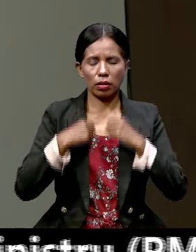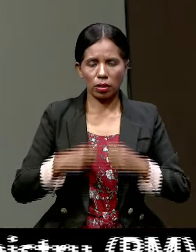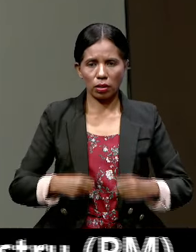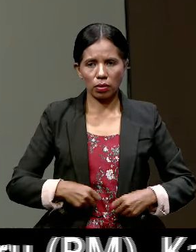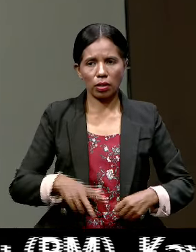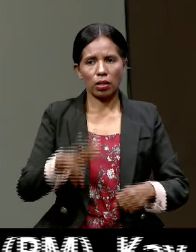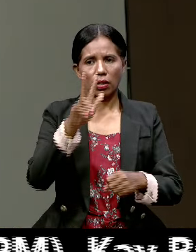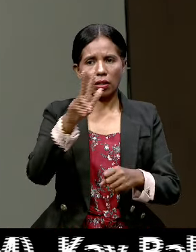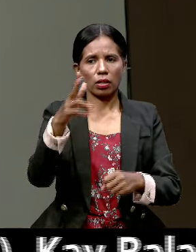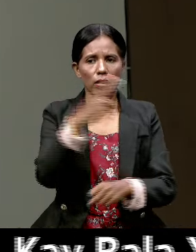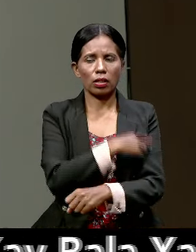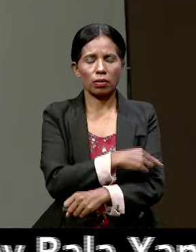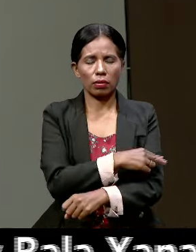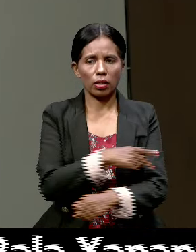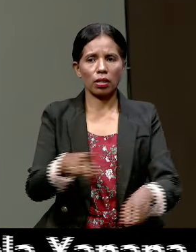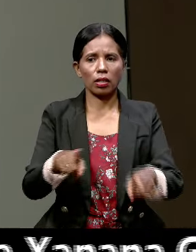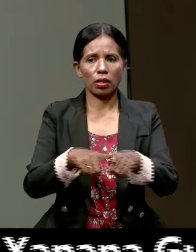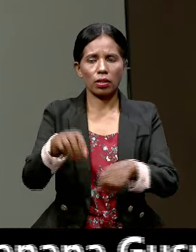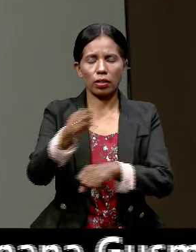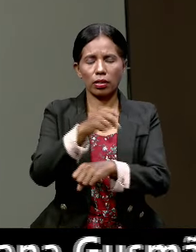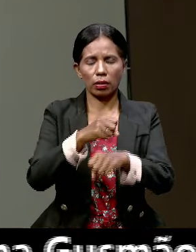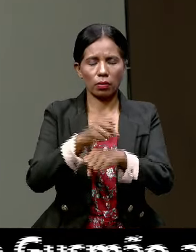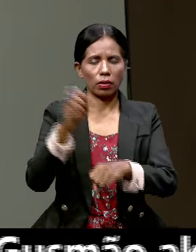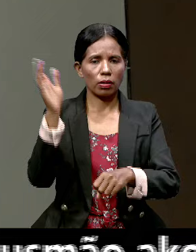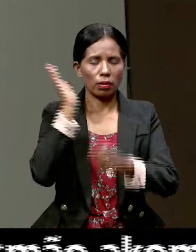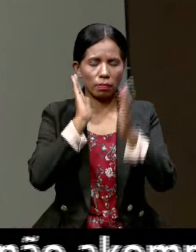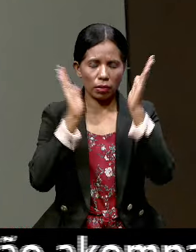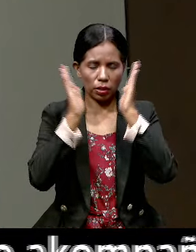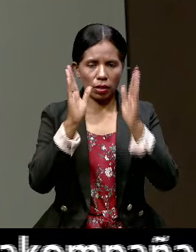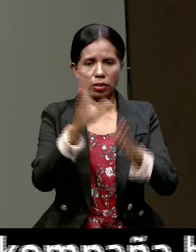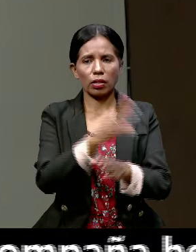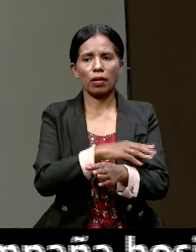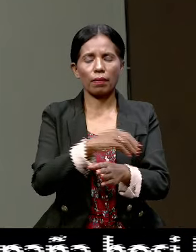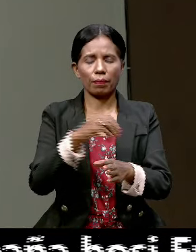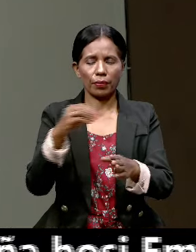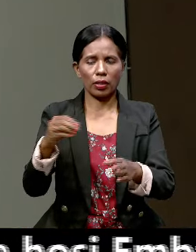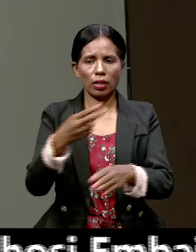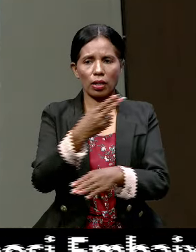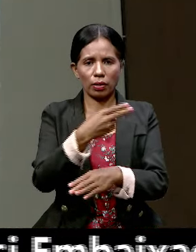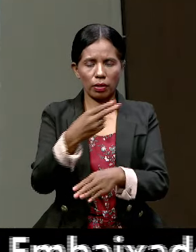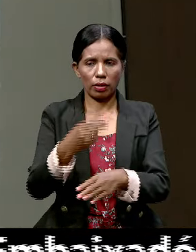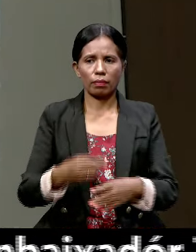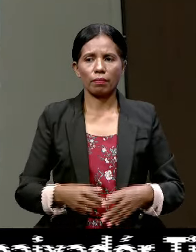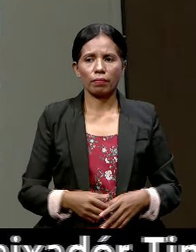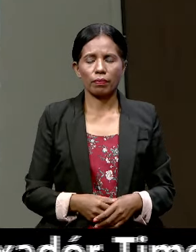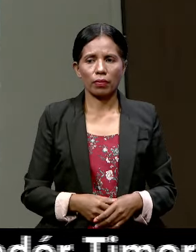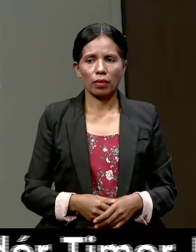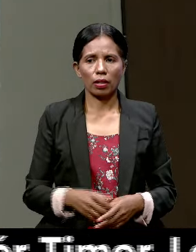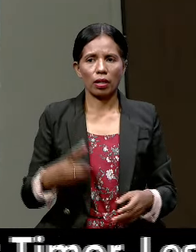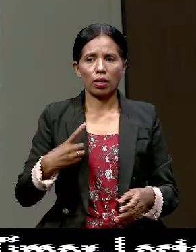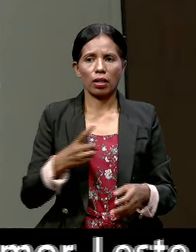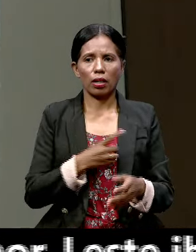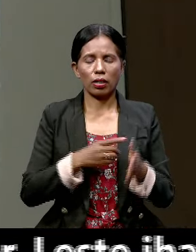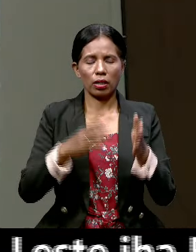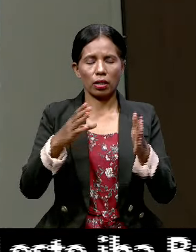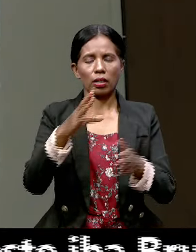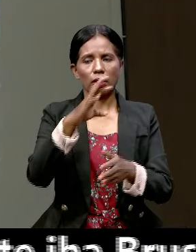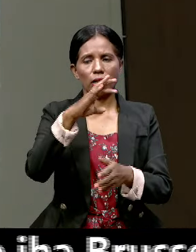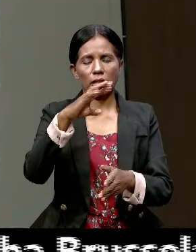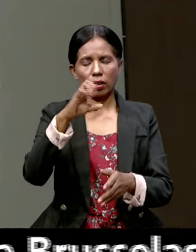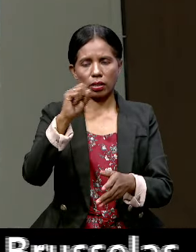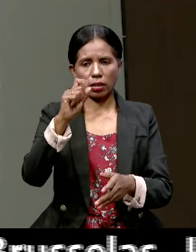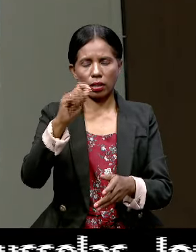iha ispital hanesan Singapura, Malaysia ho Indonesia. Além de né, deputada Cristina Yuri Rebelo